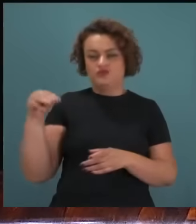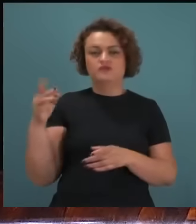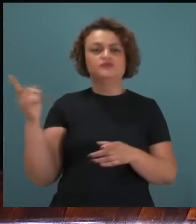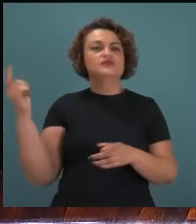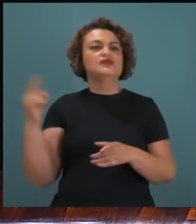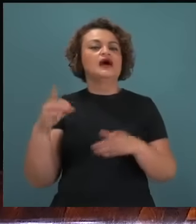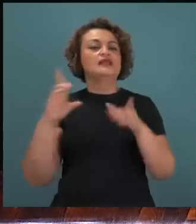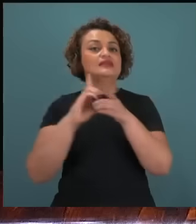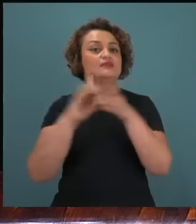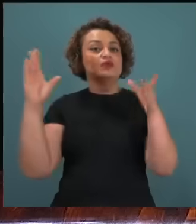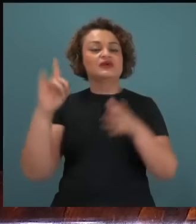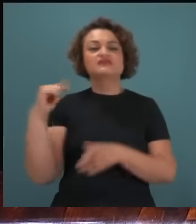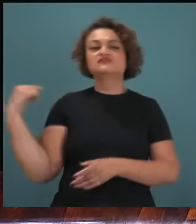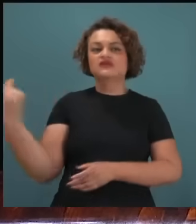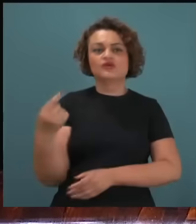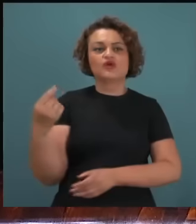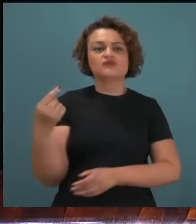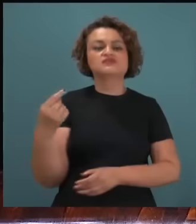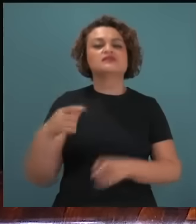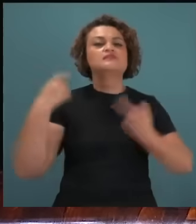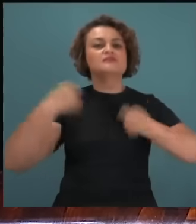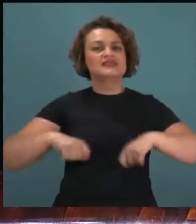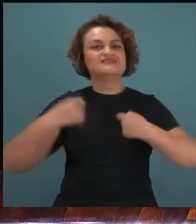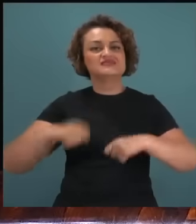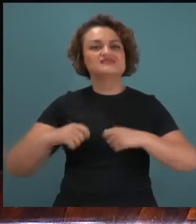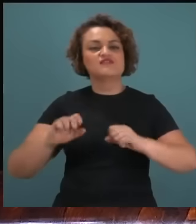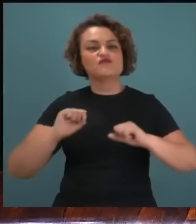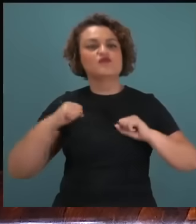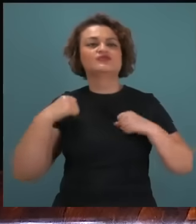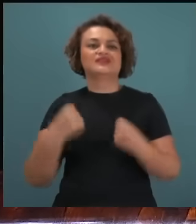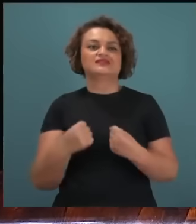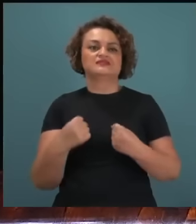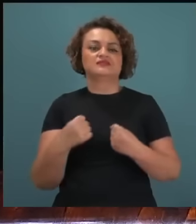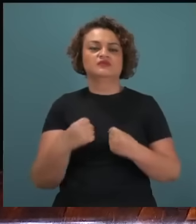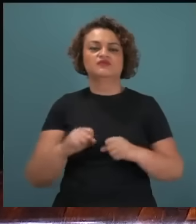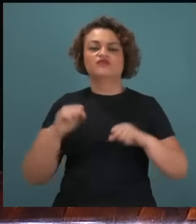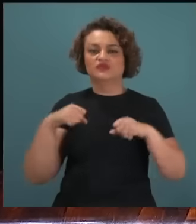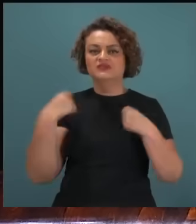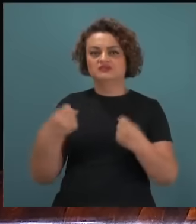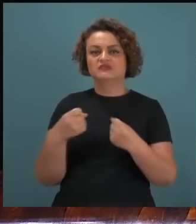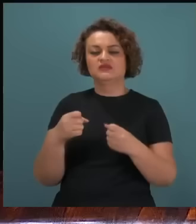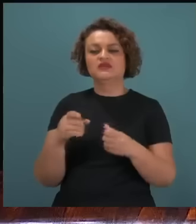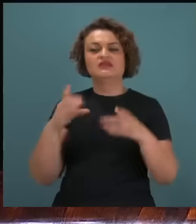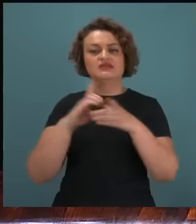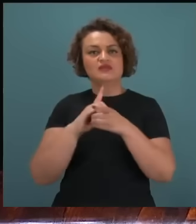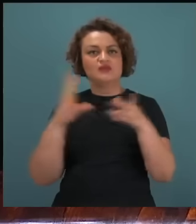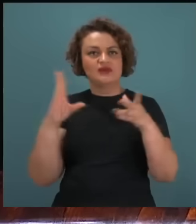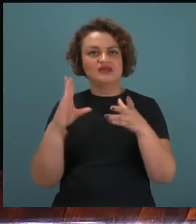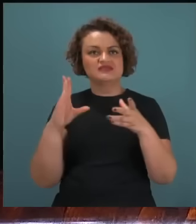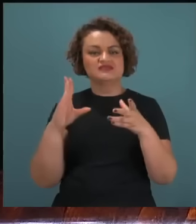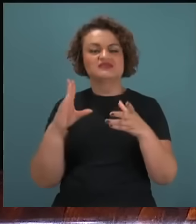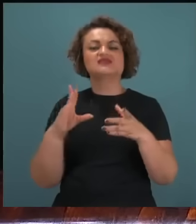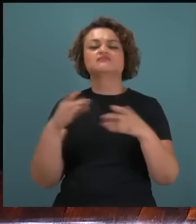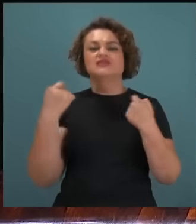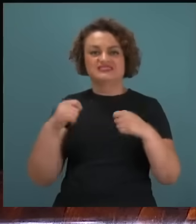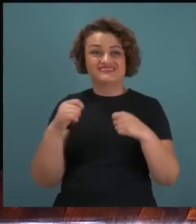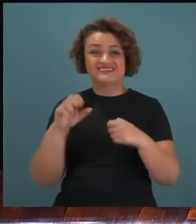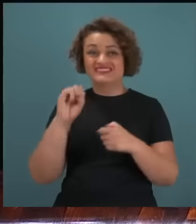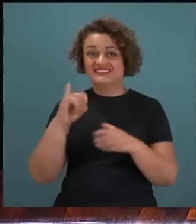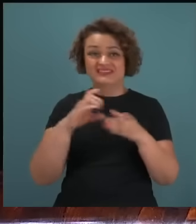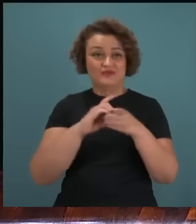Nossa democracia precisa ser fortalecida. Com a democracia, tudo, sem a